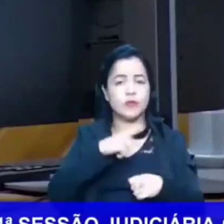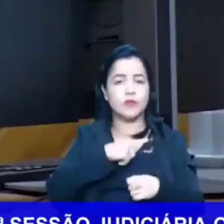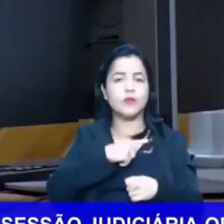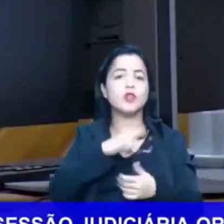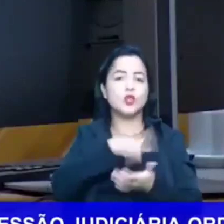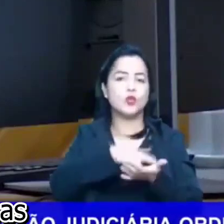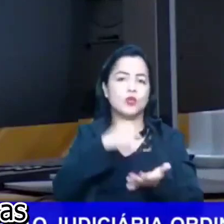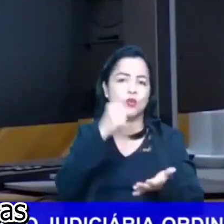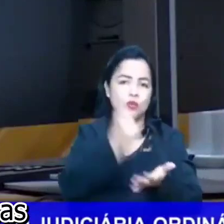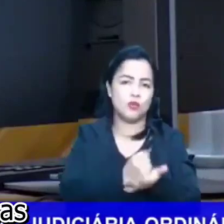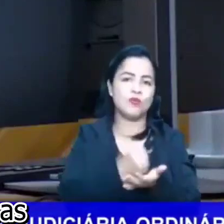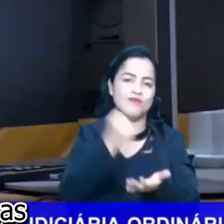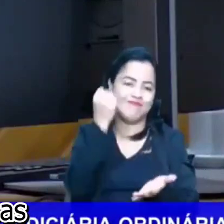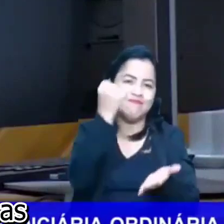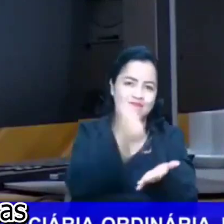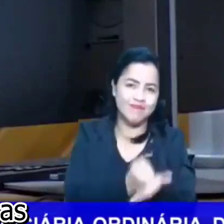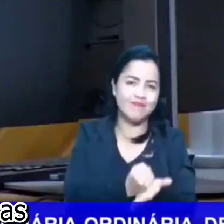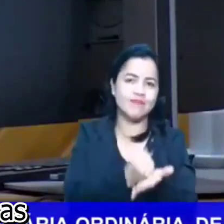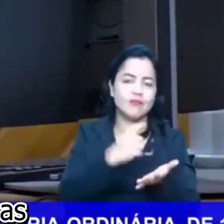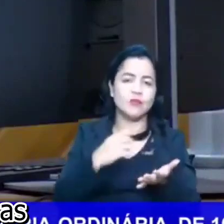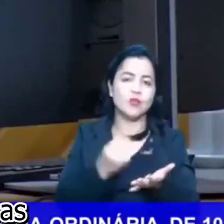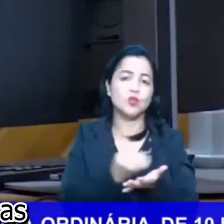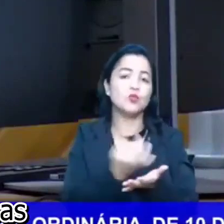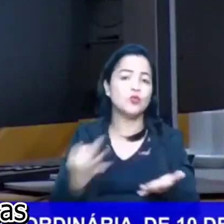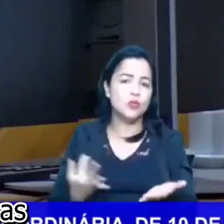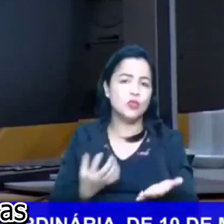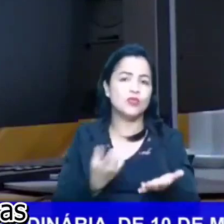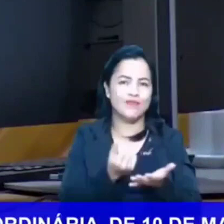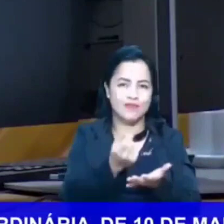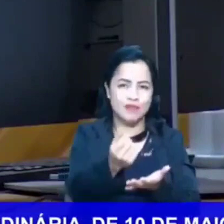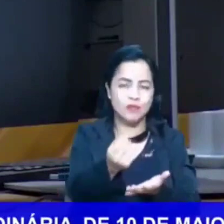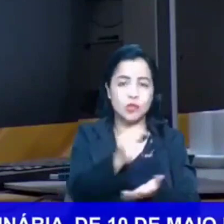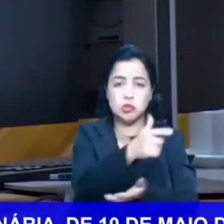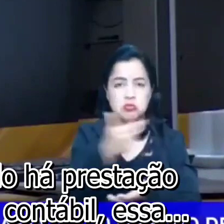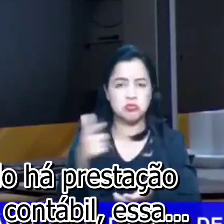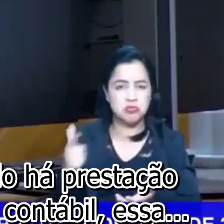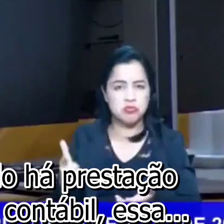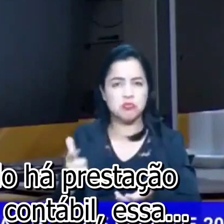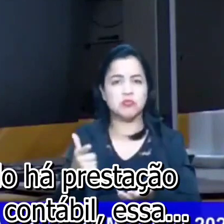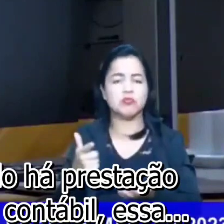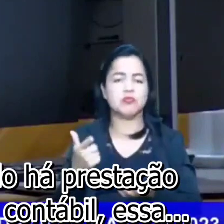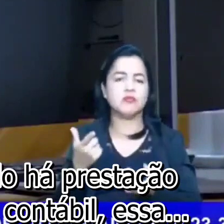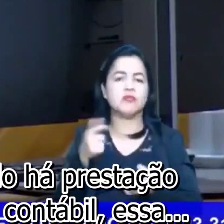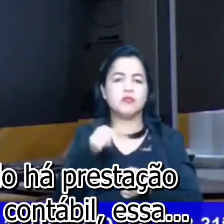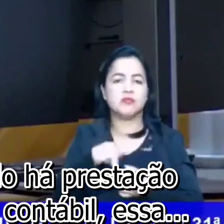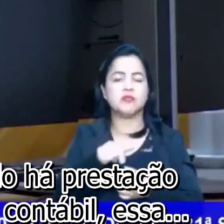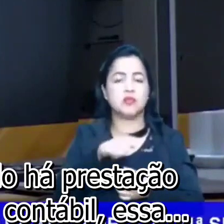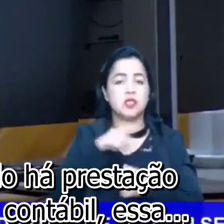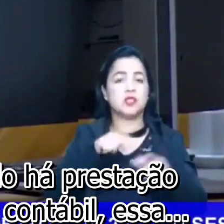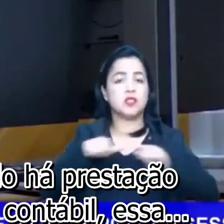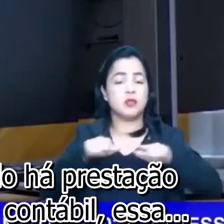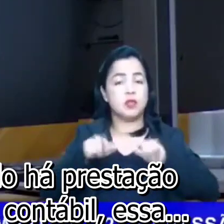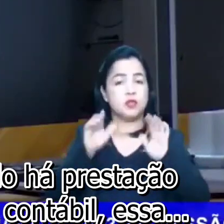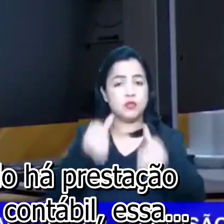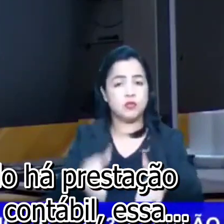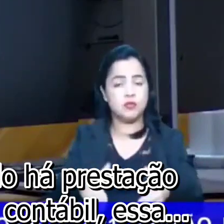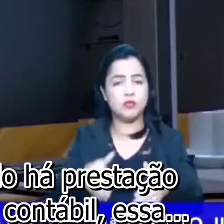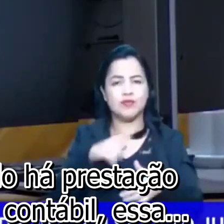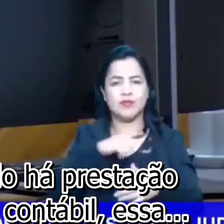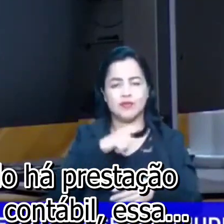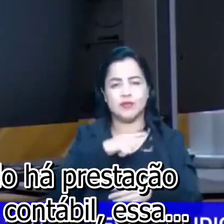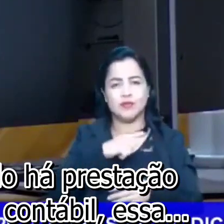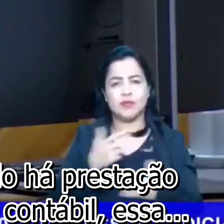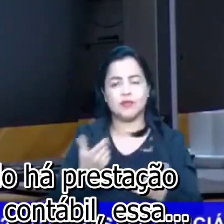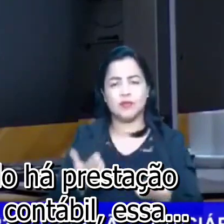registro das despesas. E quando não há despesas, nesses serviços específicos, de alguma